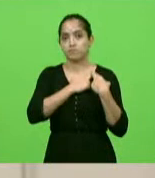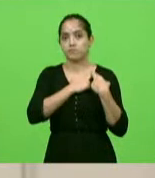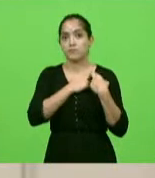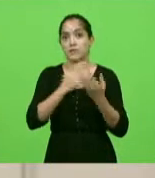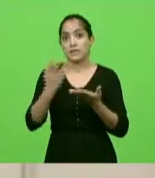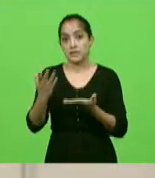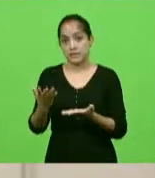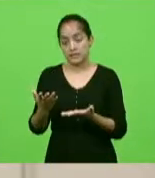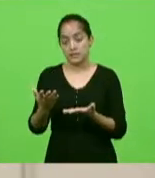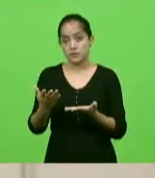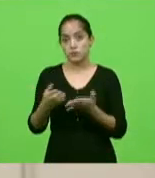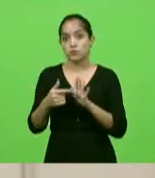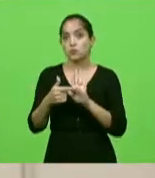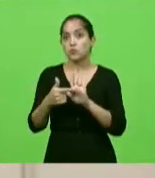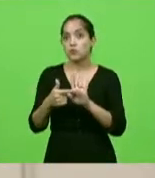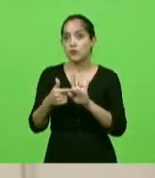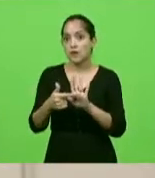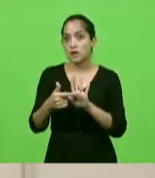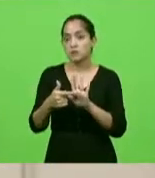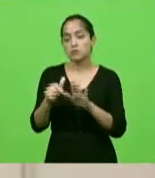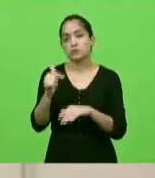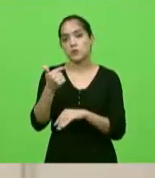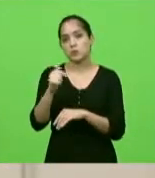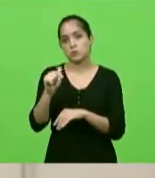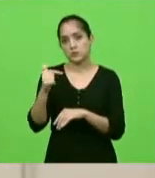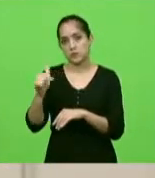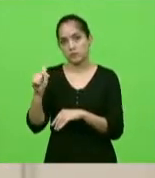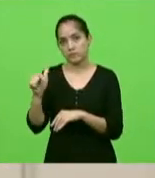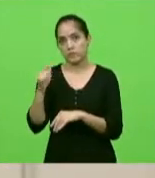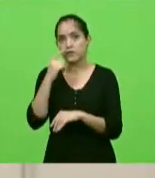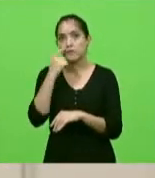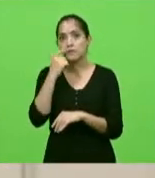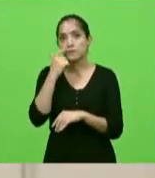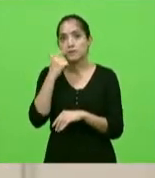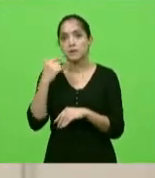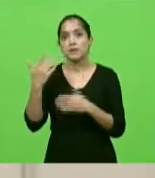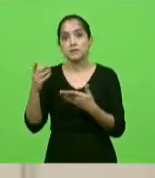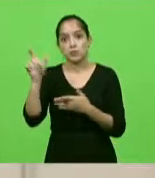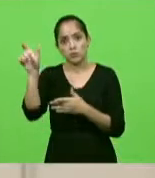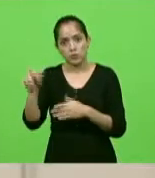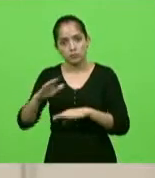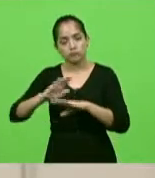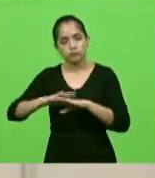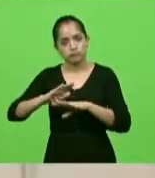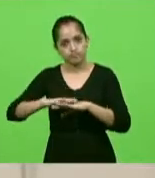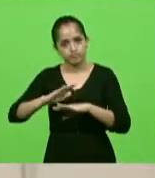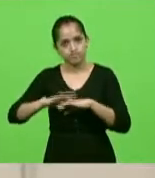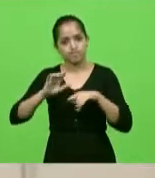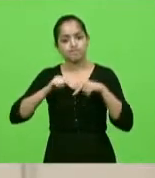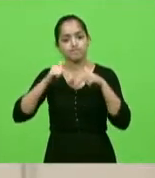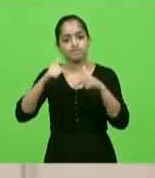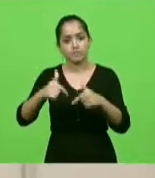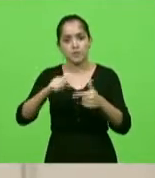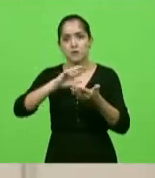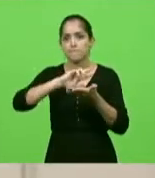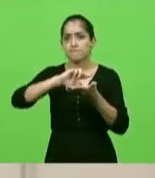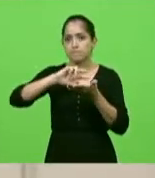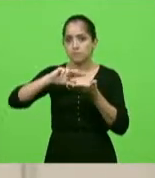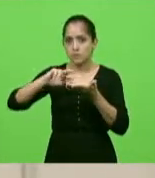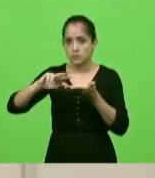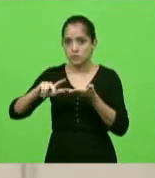no caso presente, não ocorreu, porque ele tomou todas as medidas possíveis,